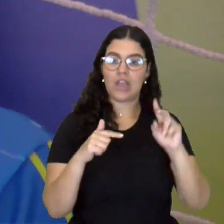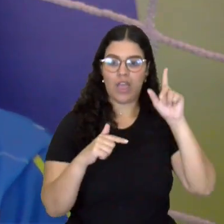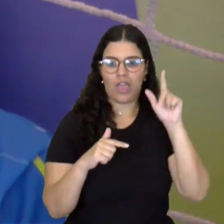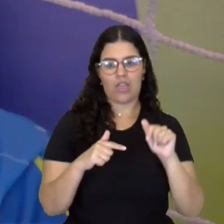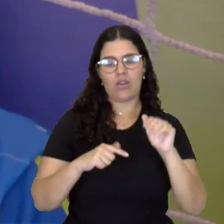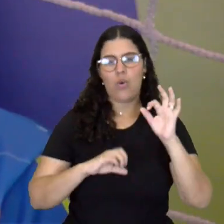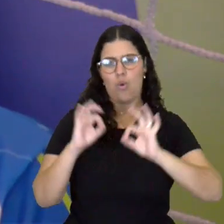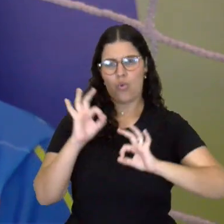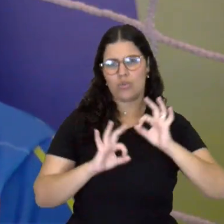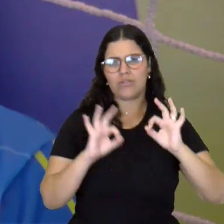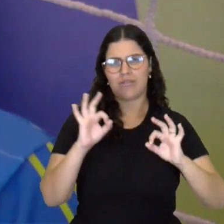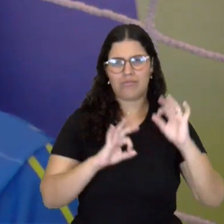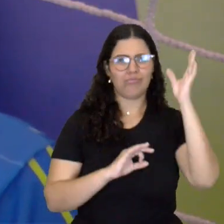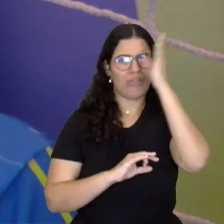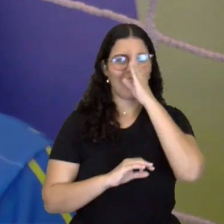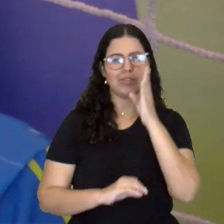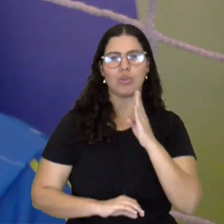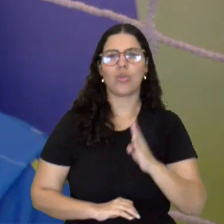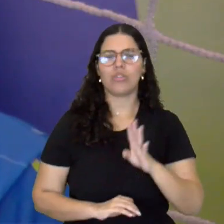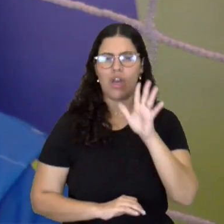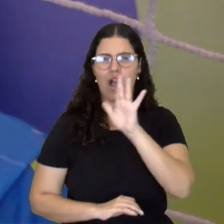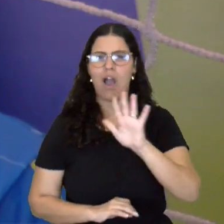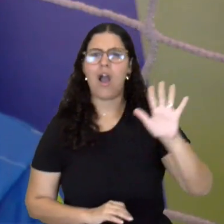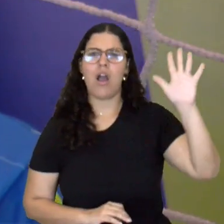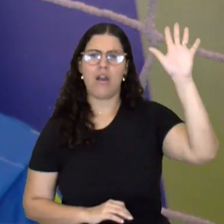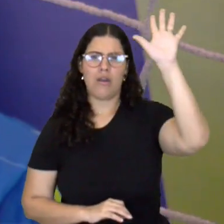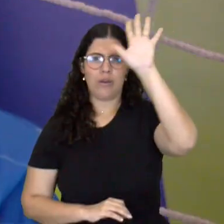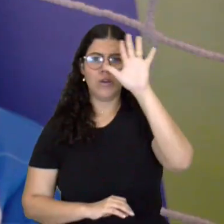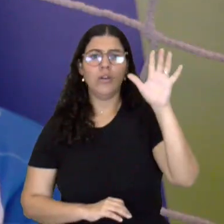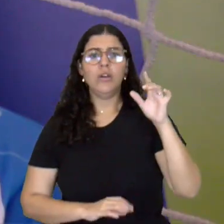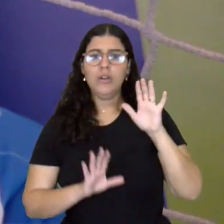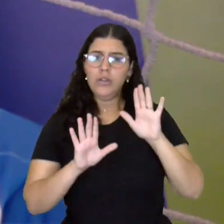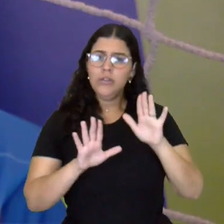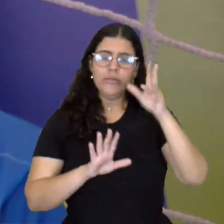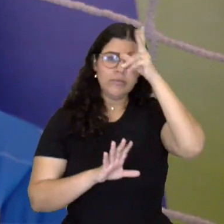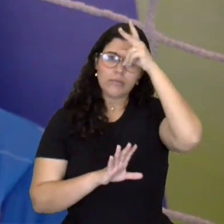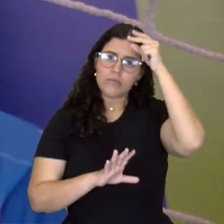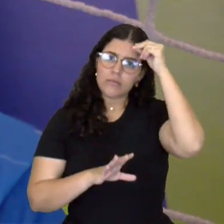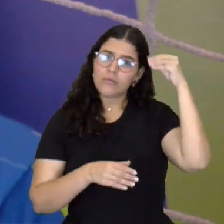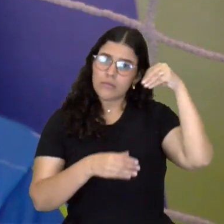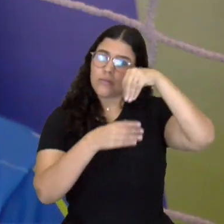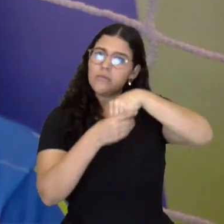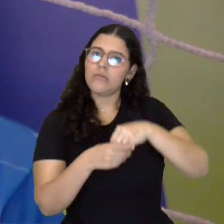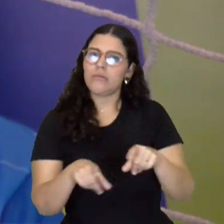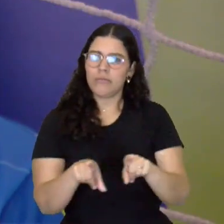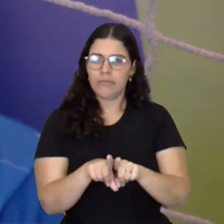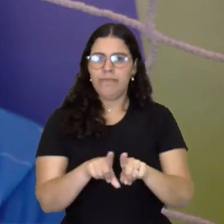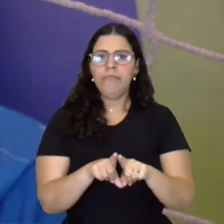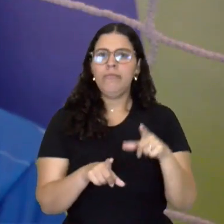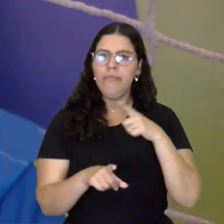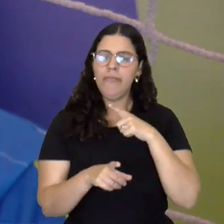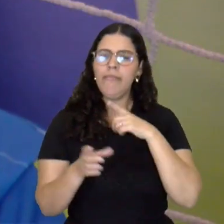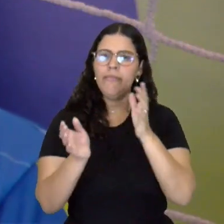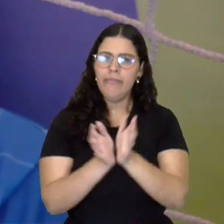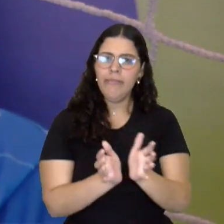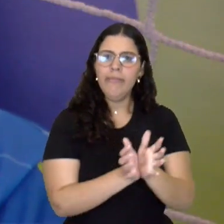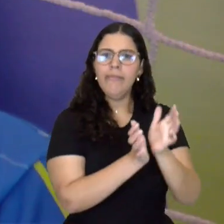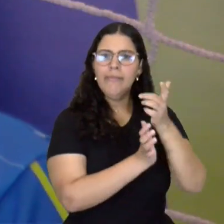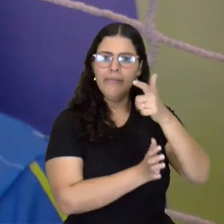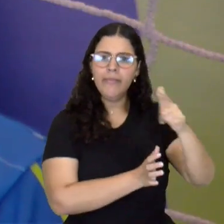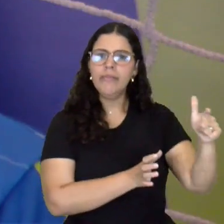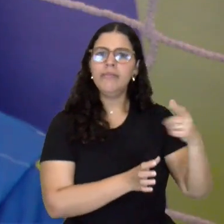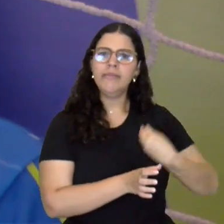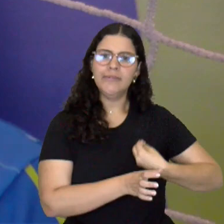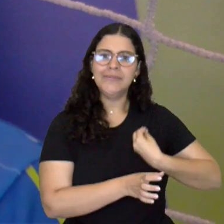nacional também está incluída dentro da nossa rede, e eles vão estarem aqui também, certo? Mas aí a gente tem